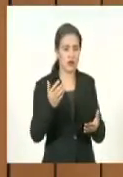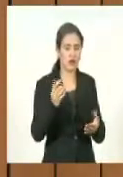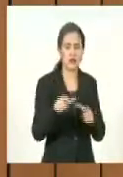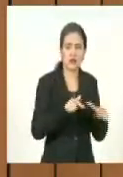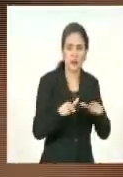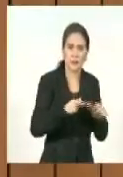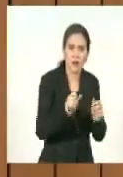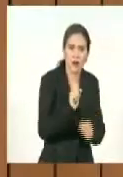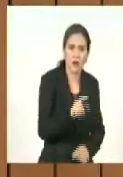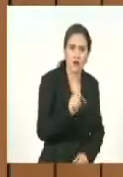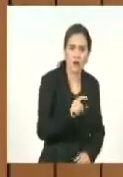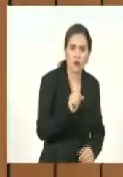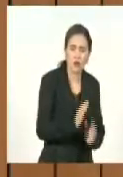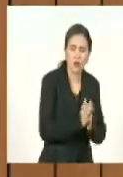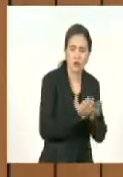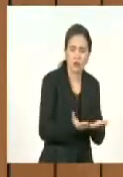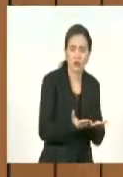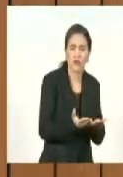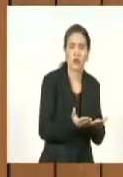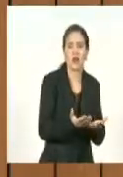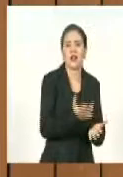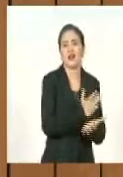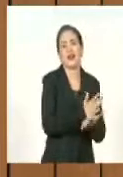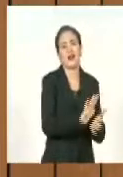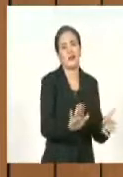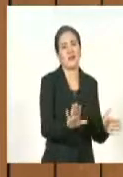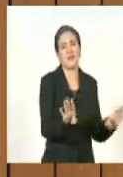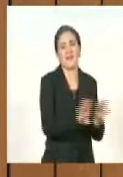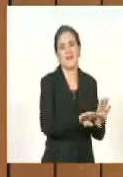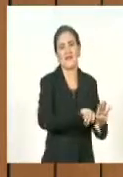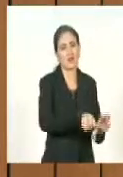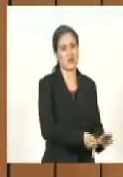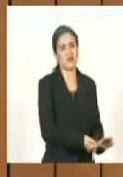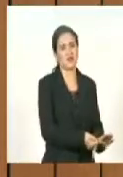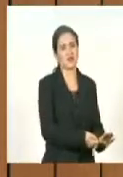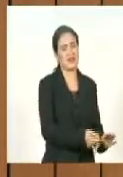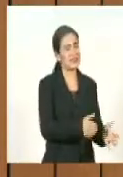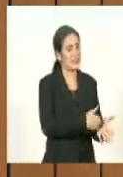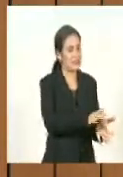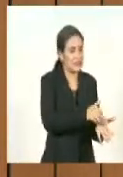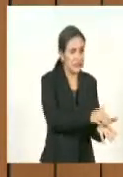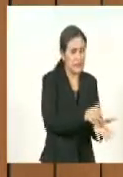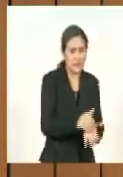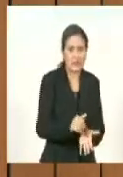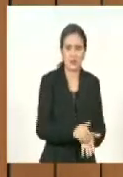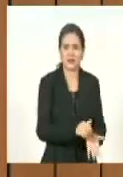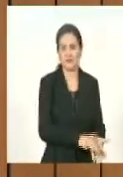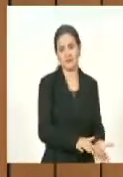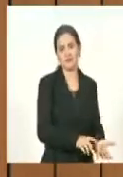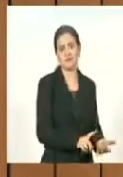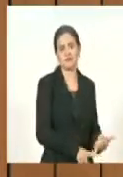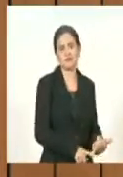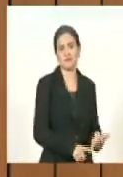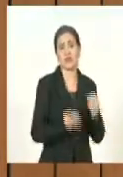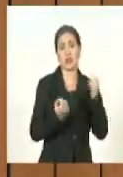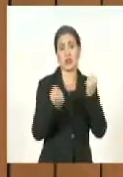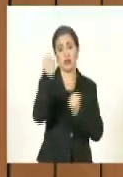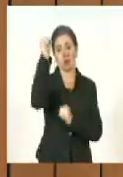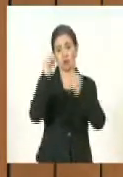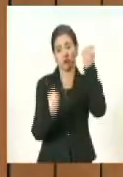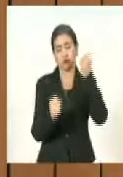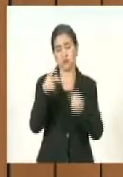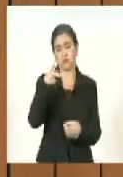que este próximo bimestre aumente ainda mais esse número de desempregados. A refinaria fechou, quer dizer, nunca nem